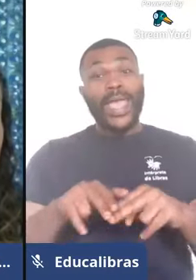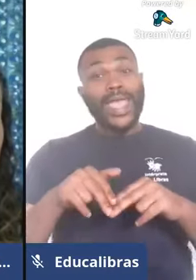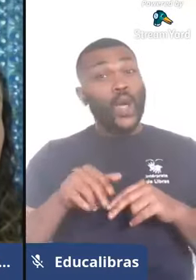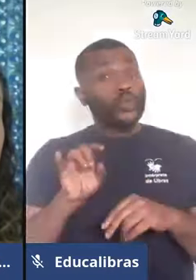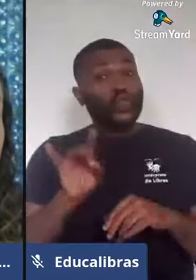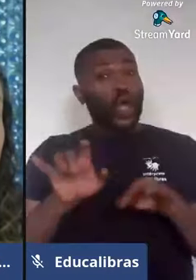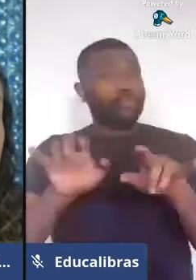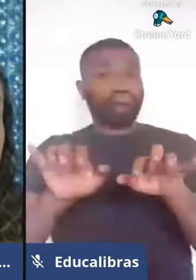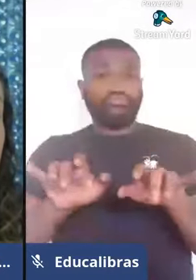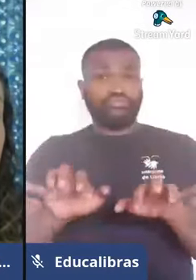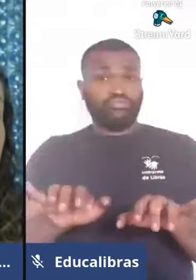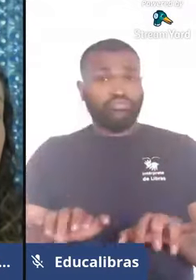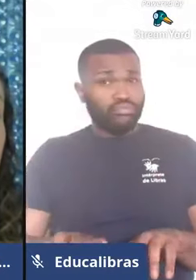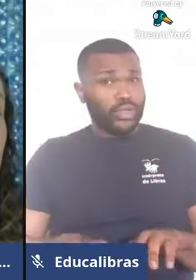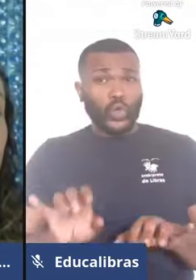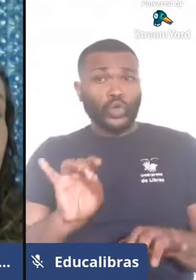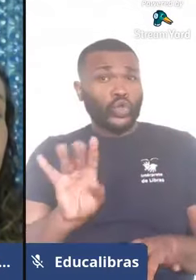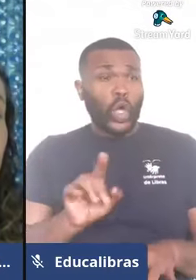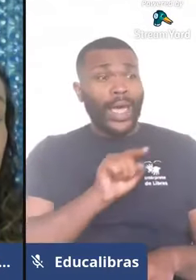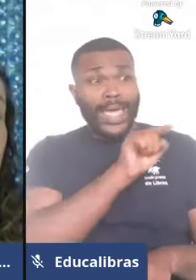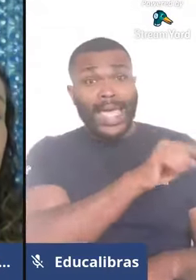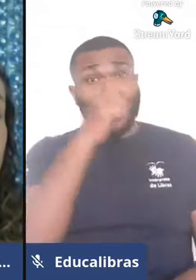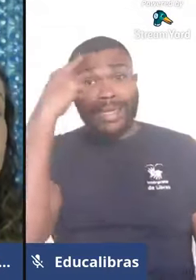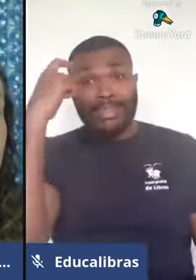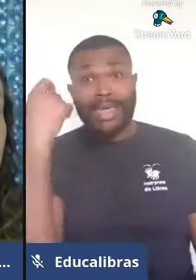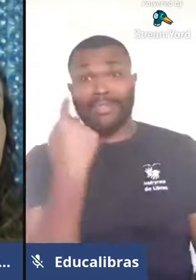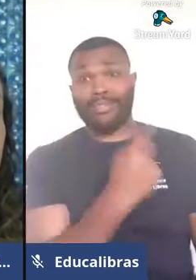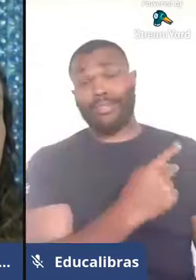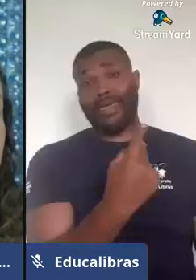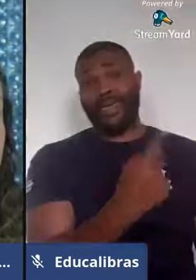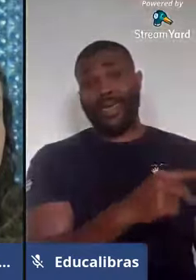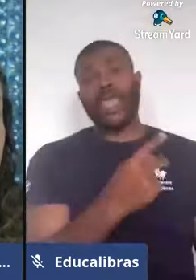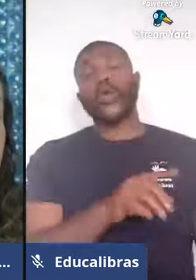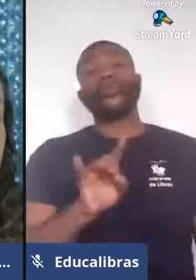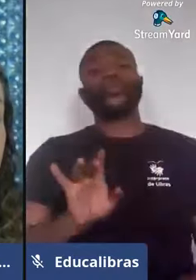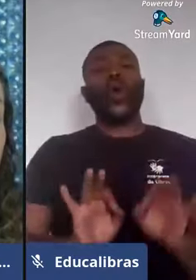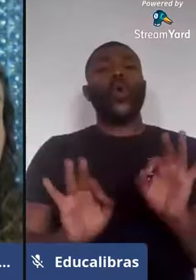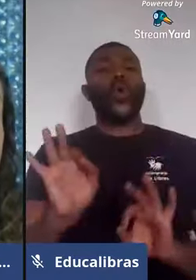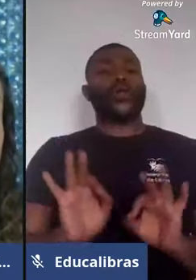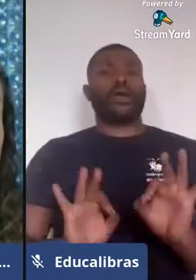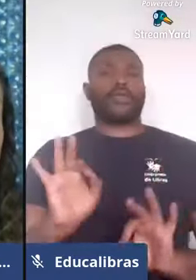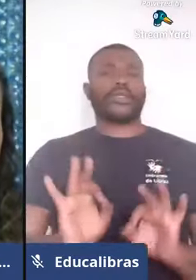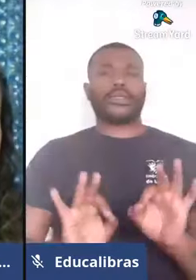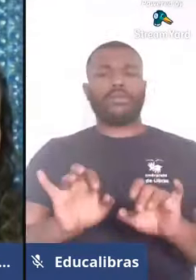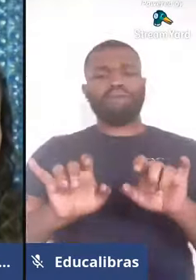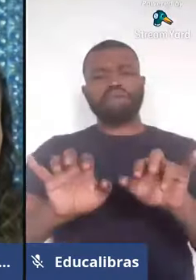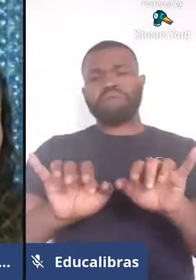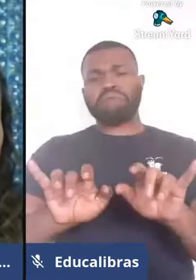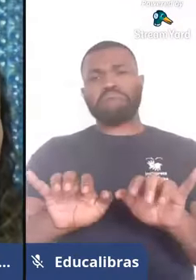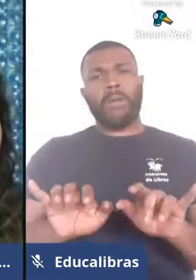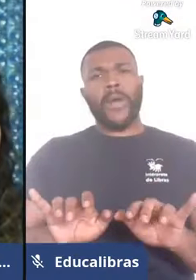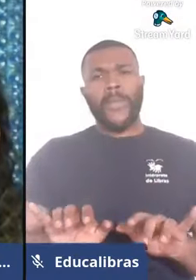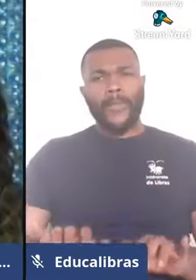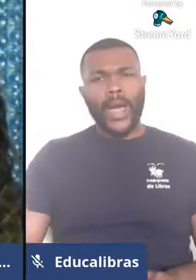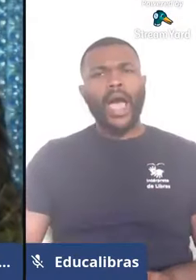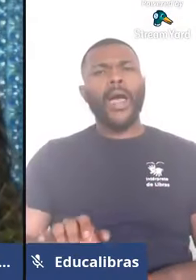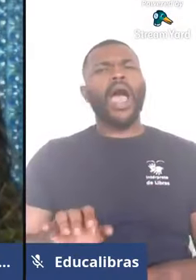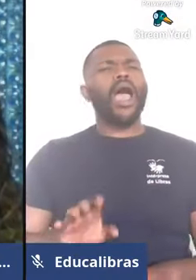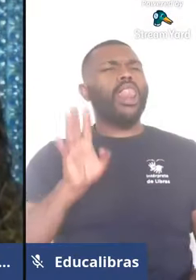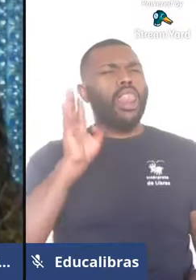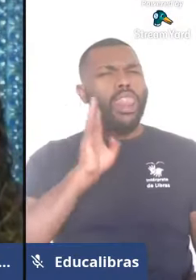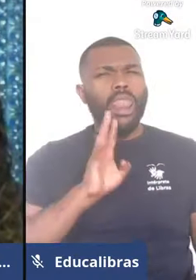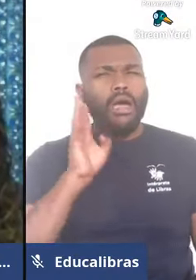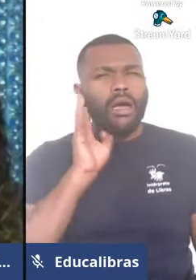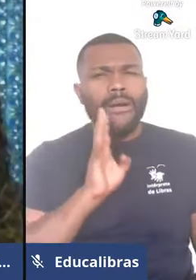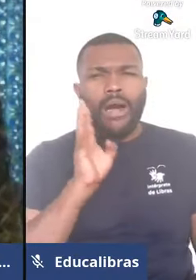uma forma mais planejada, né? Mais organizada, né? Basicamente foi isso, mas eu achei muito legal.